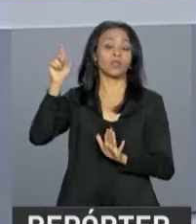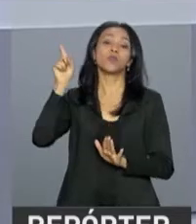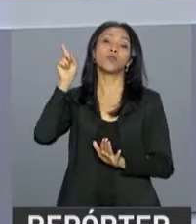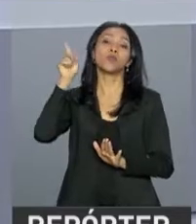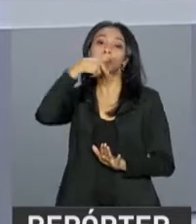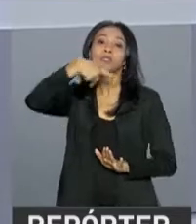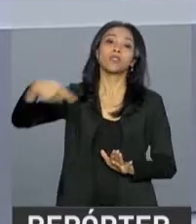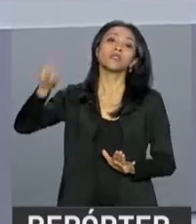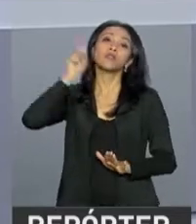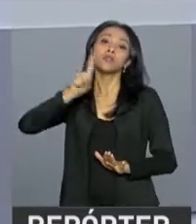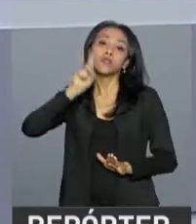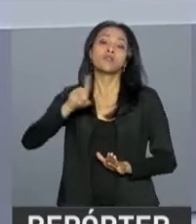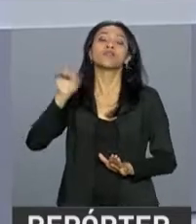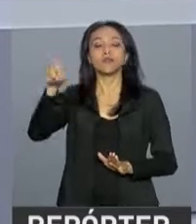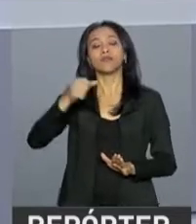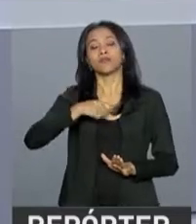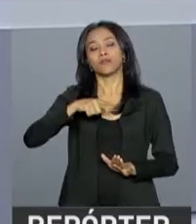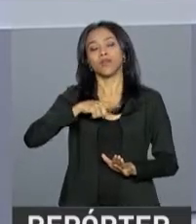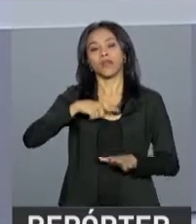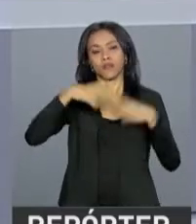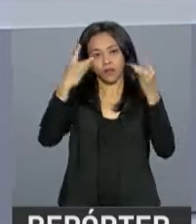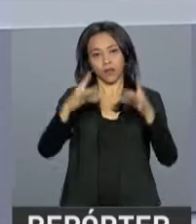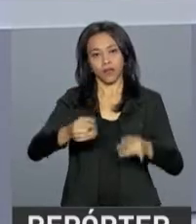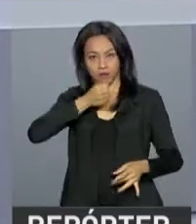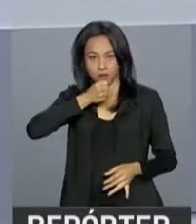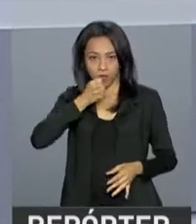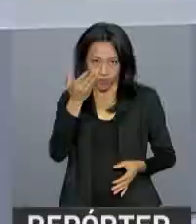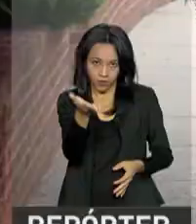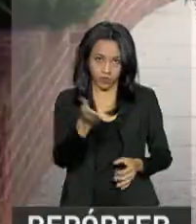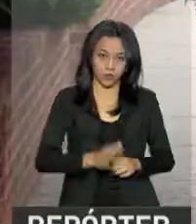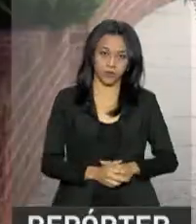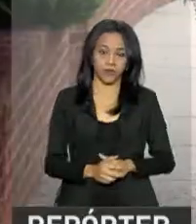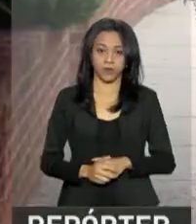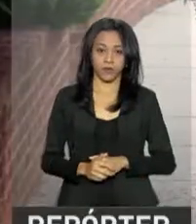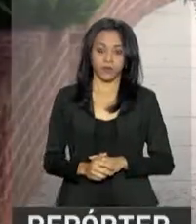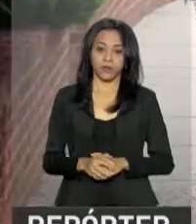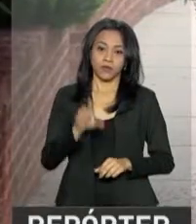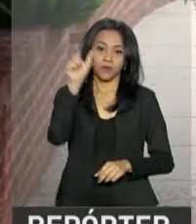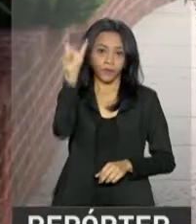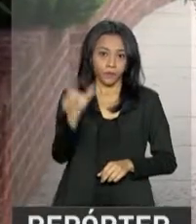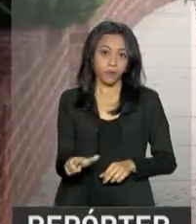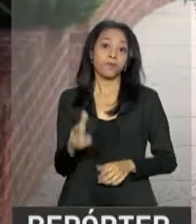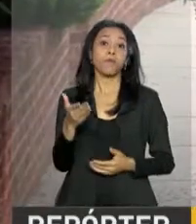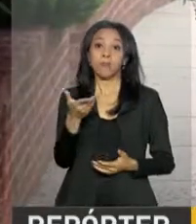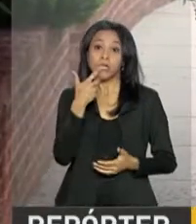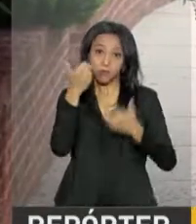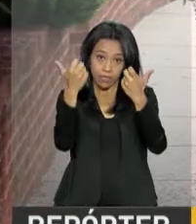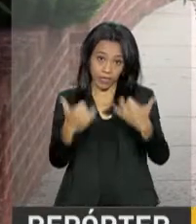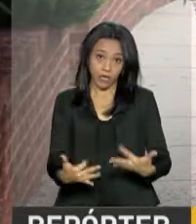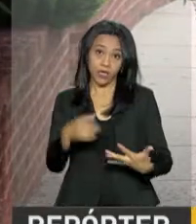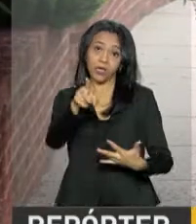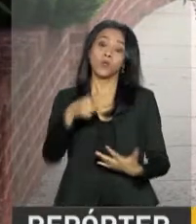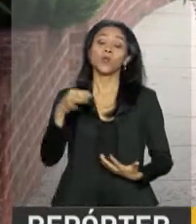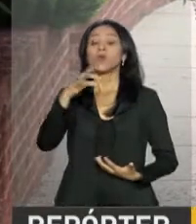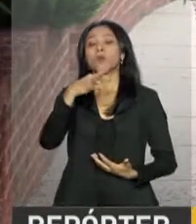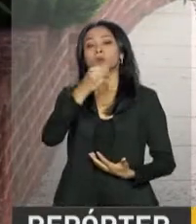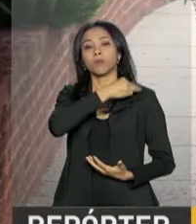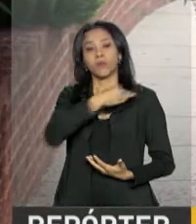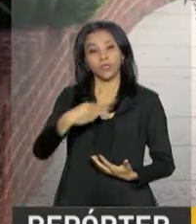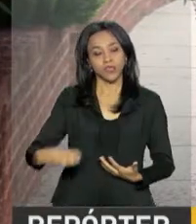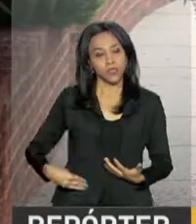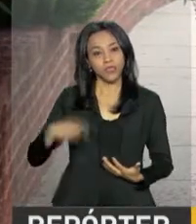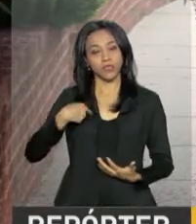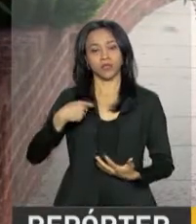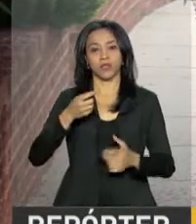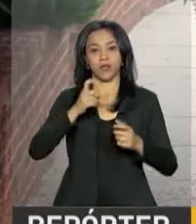nossa correspondente, Paola De Orte, traz os detalhes. O ministro da Fazenda esteve no Tesouro americano e conversou com